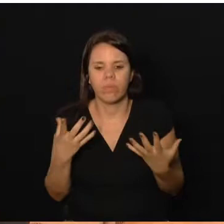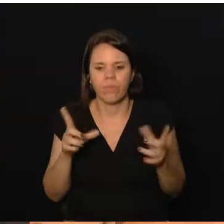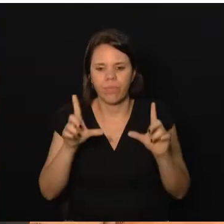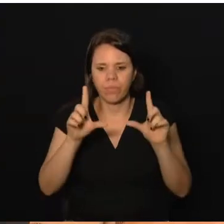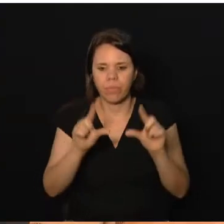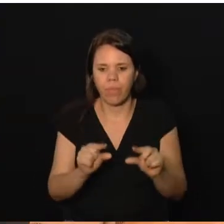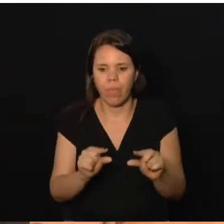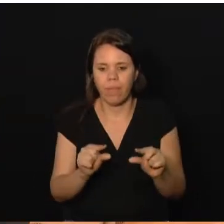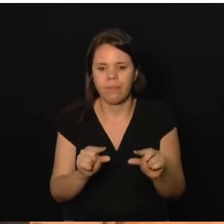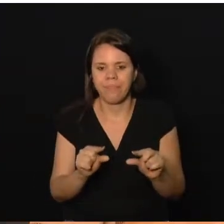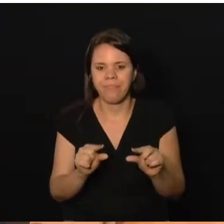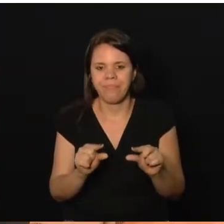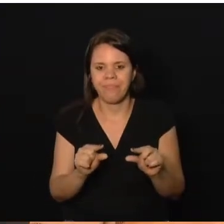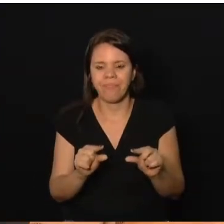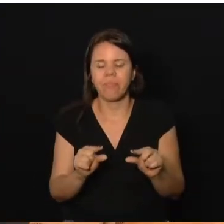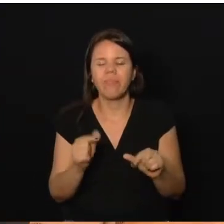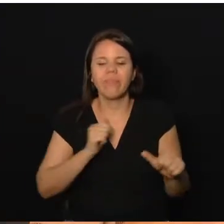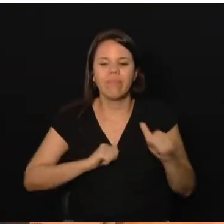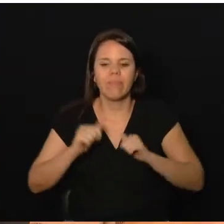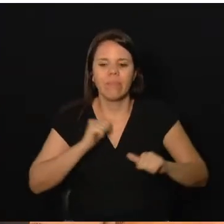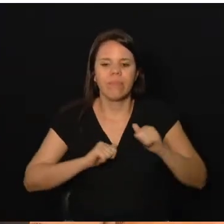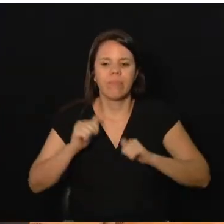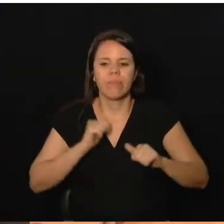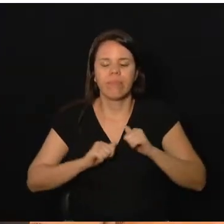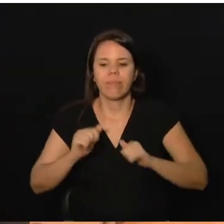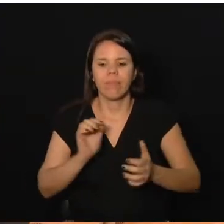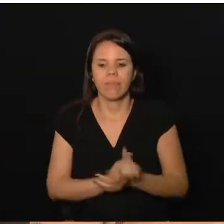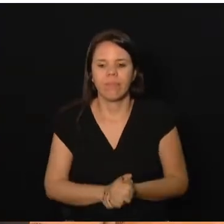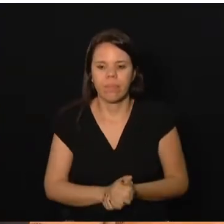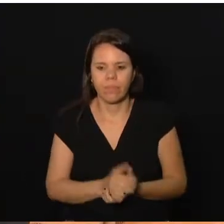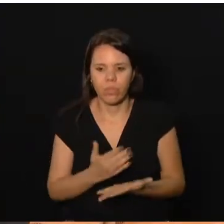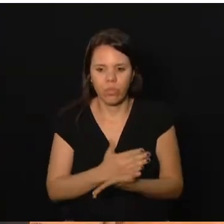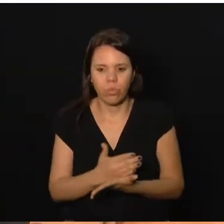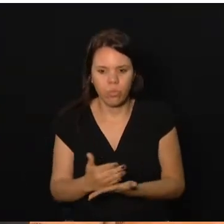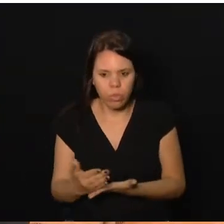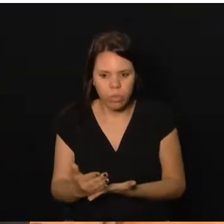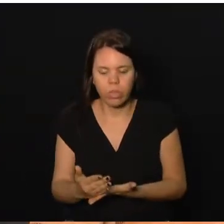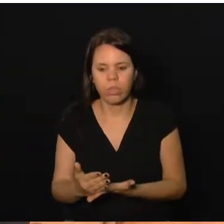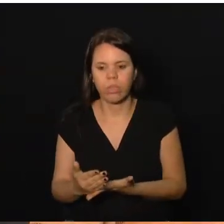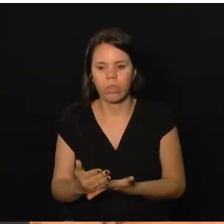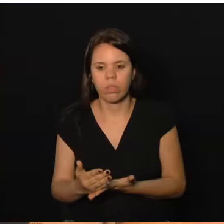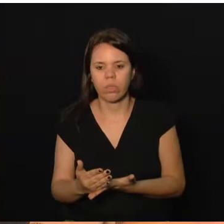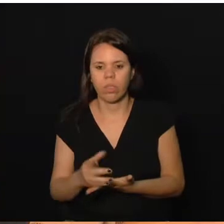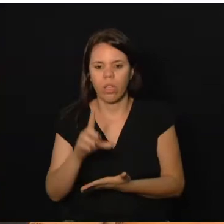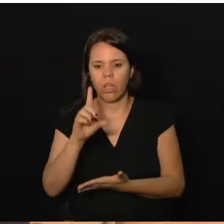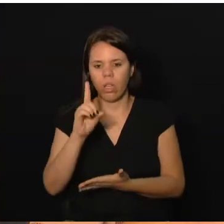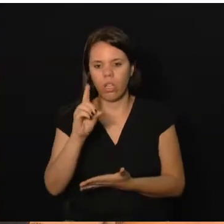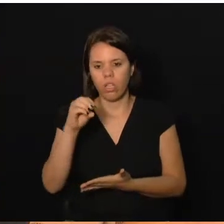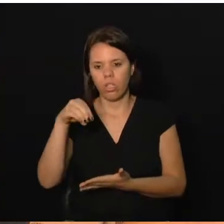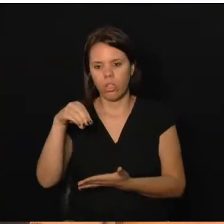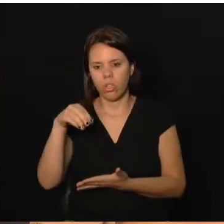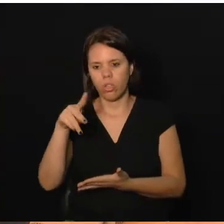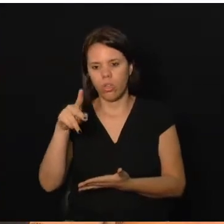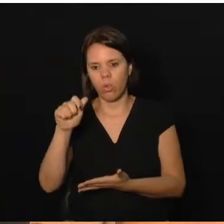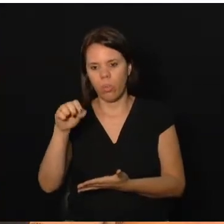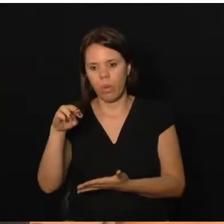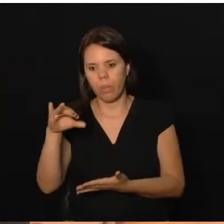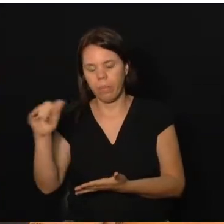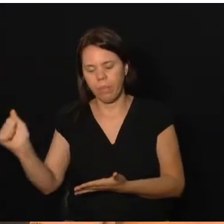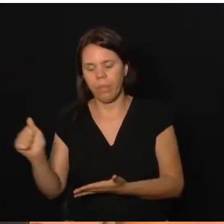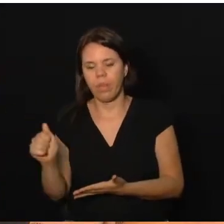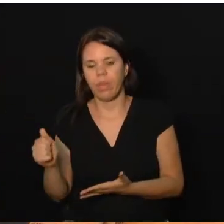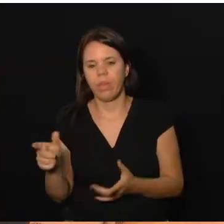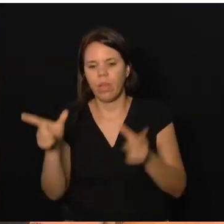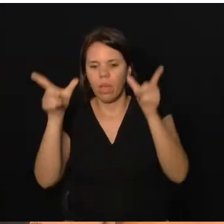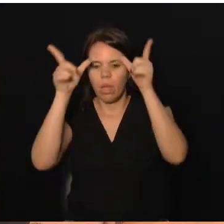reduz essa ansiedade, né? Então, ela começa a produzir um excesso de dopamina que vai trazer essa sensação de